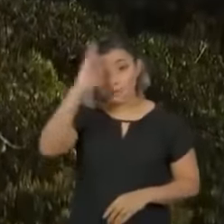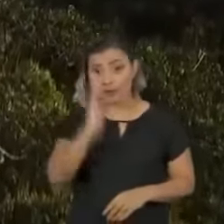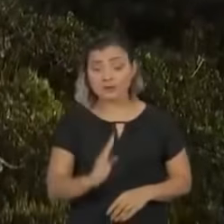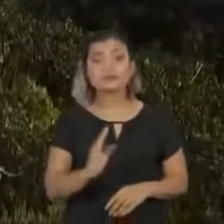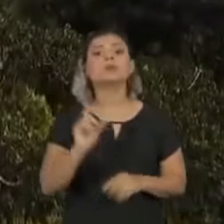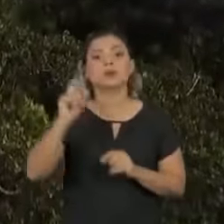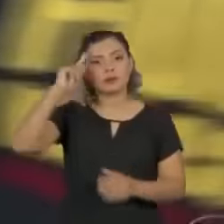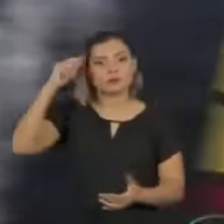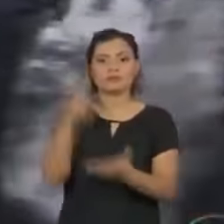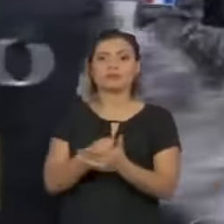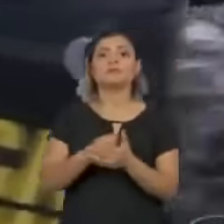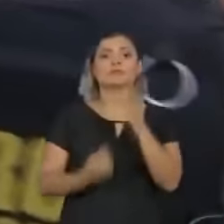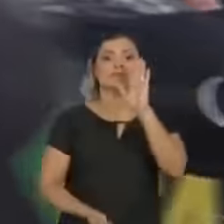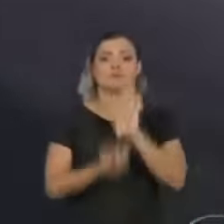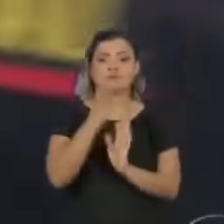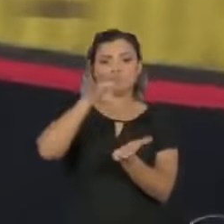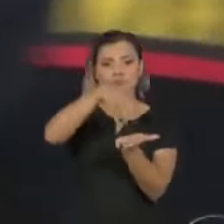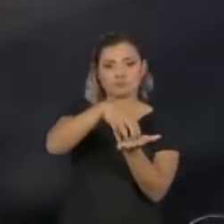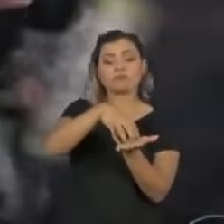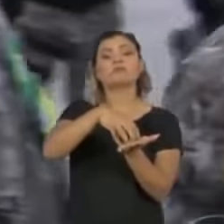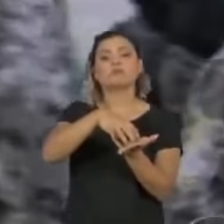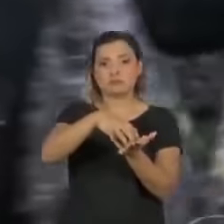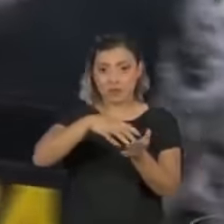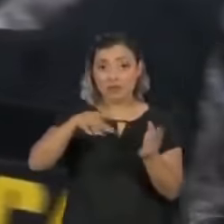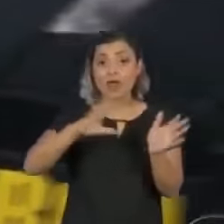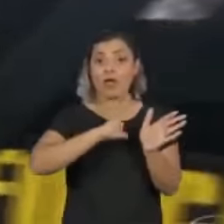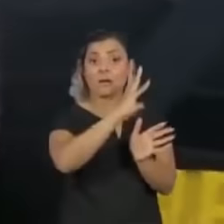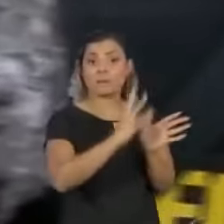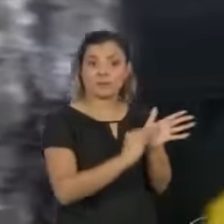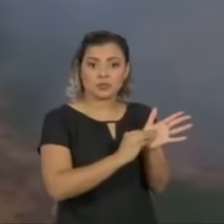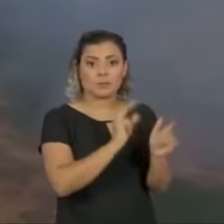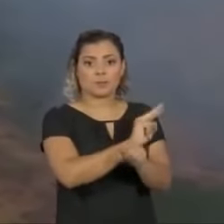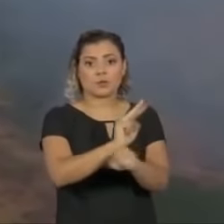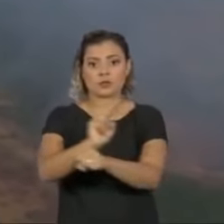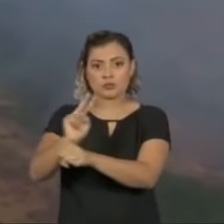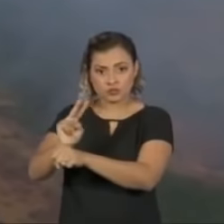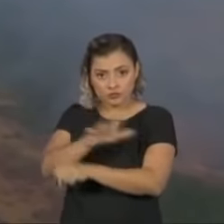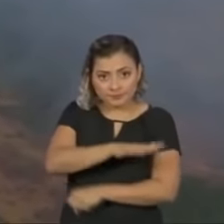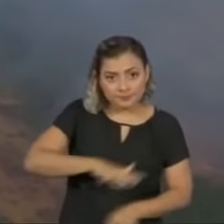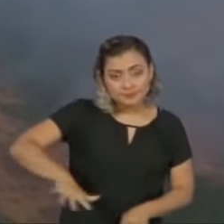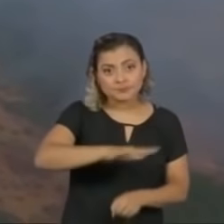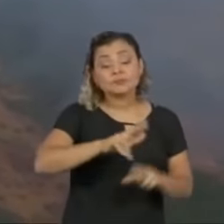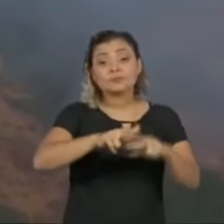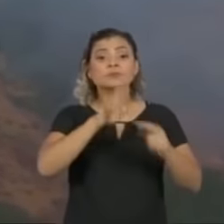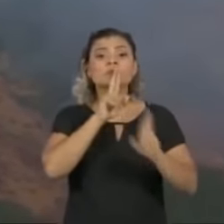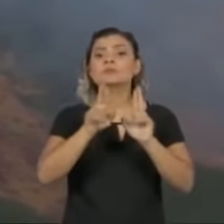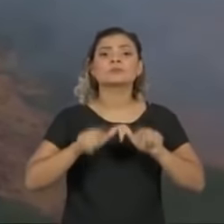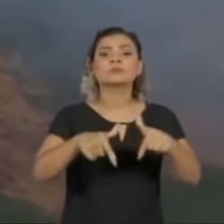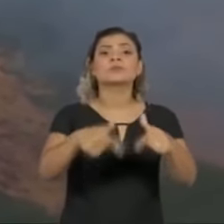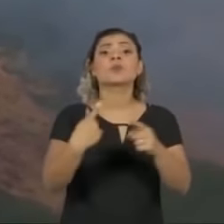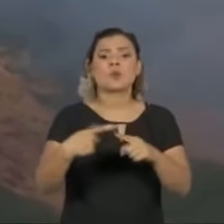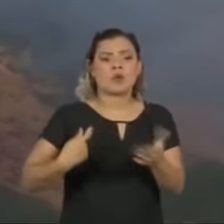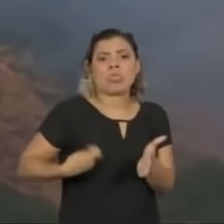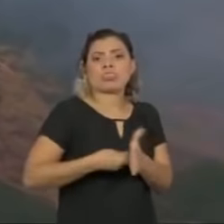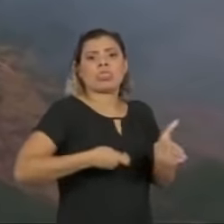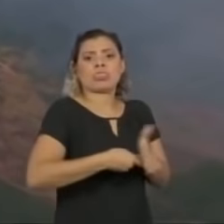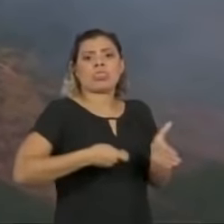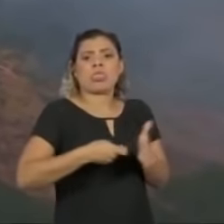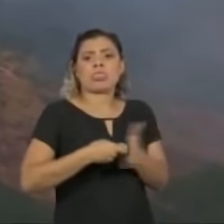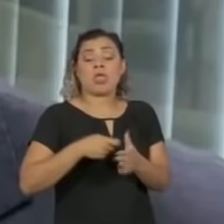Conselho da Amazônia, além de uma força nacional para proteger a área. Essa foi uma resposta à forte pressão de